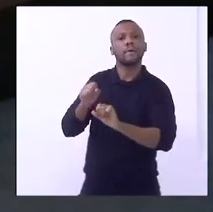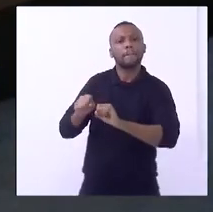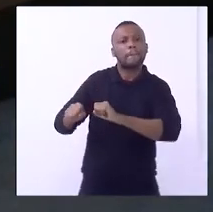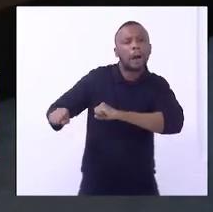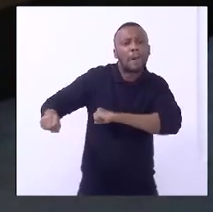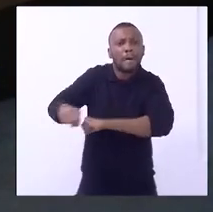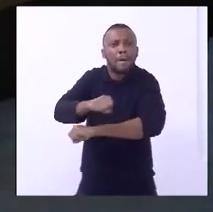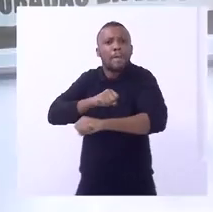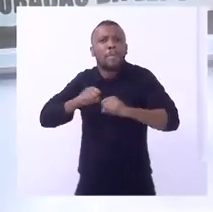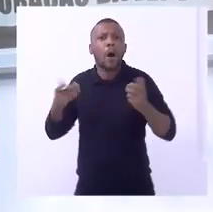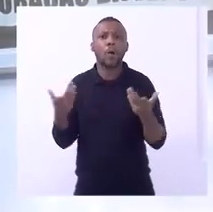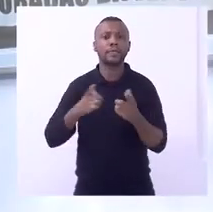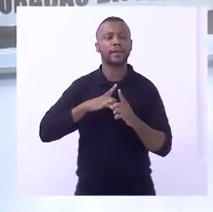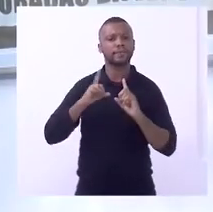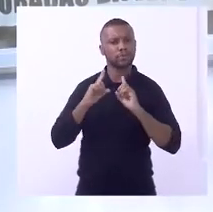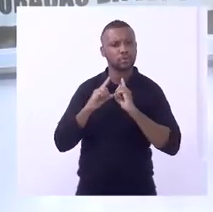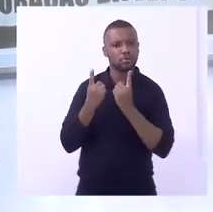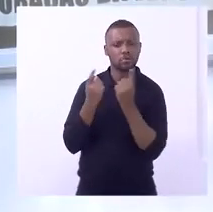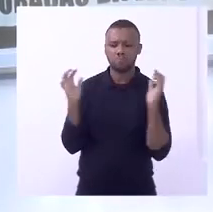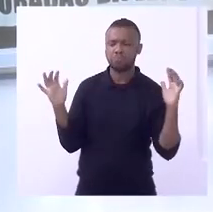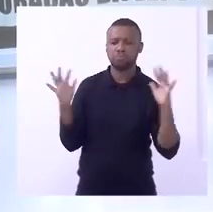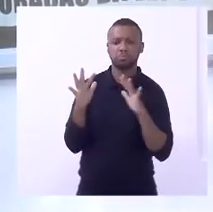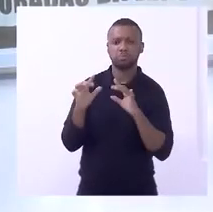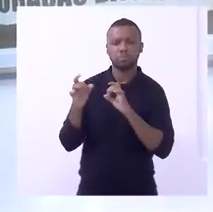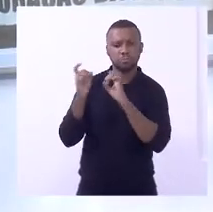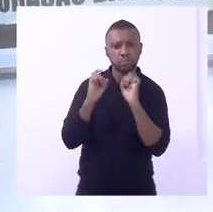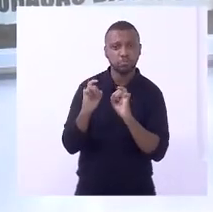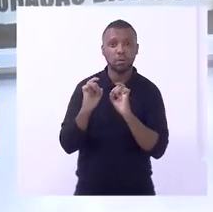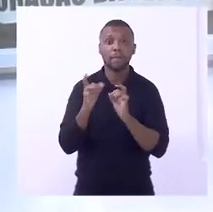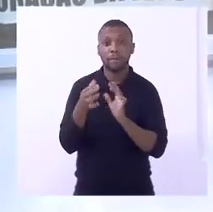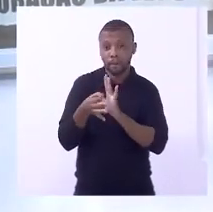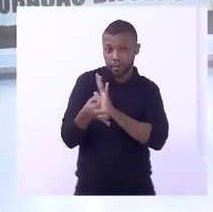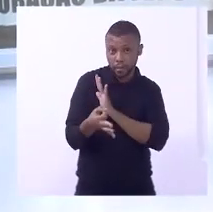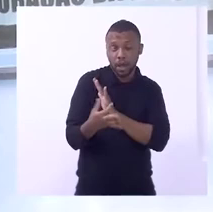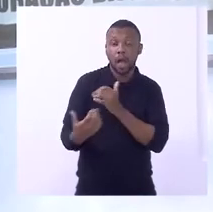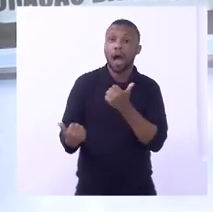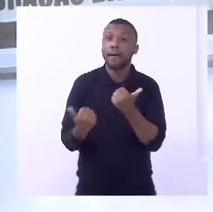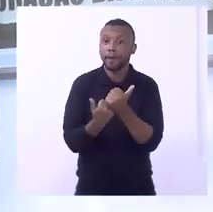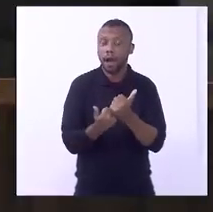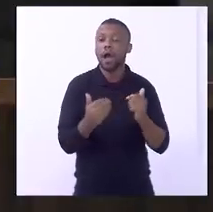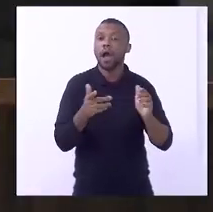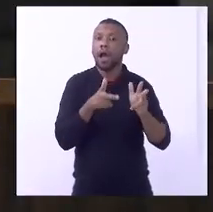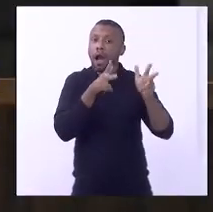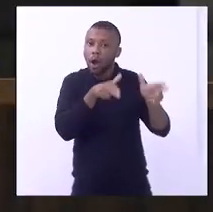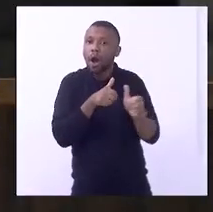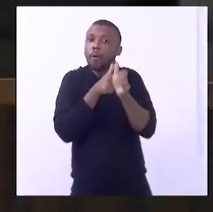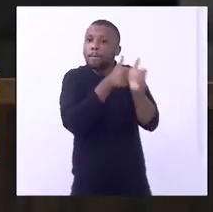hoje na reunião. Parecer acompanhando a CCJ, senhor presidente.